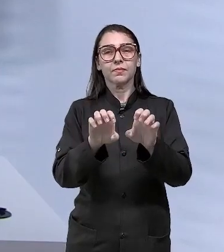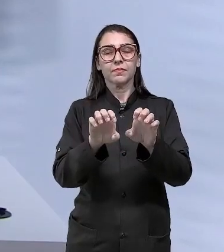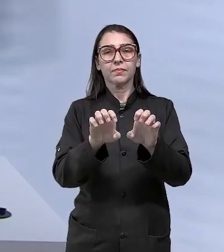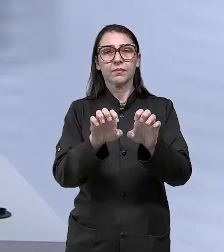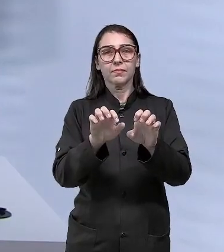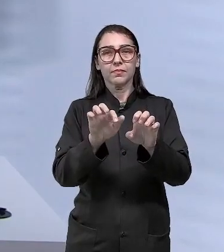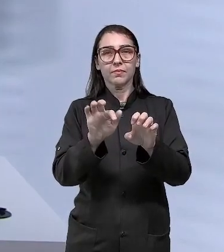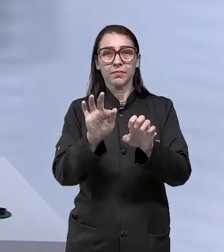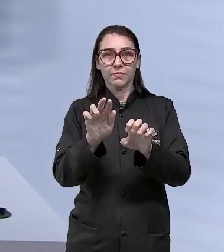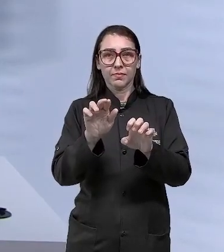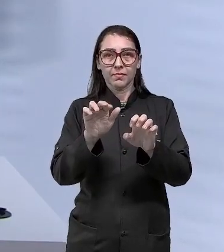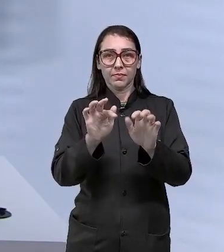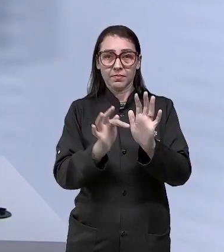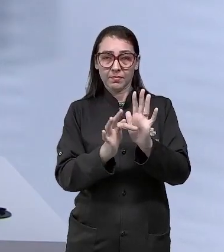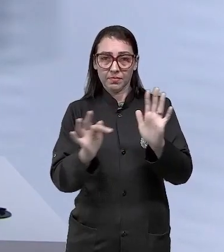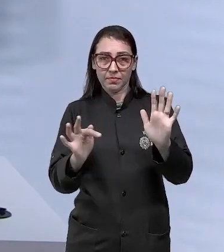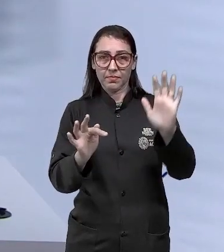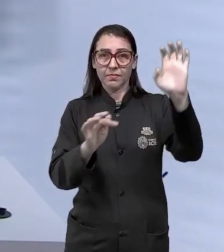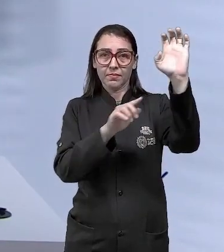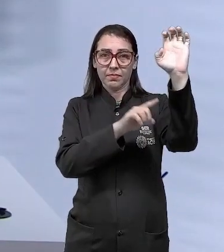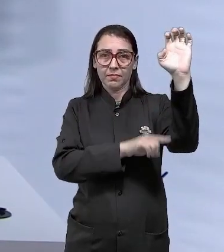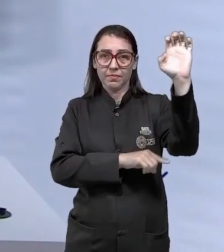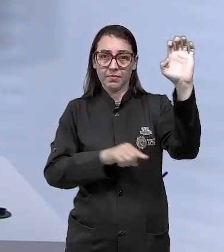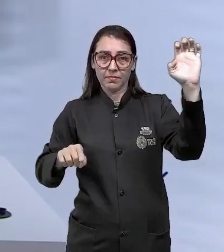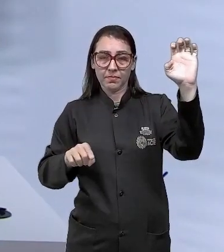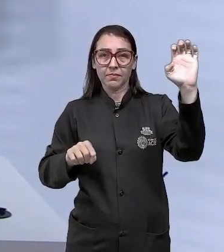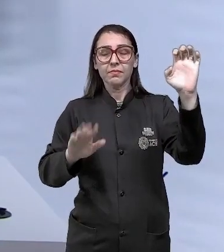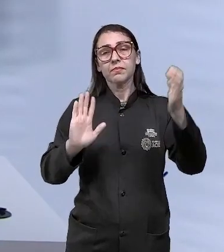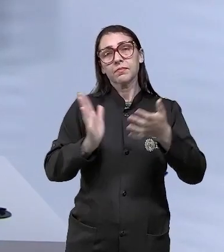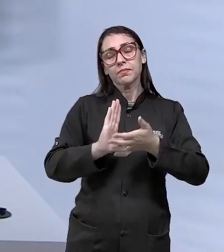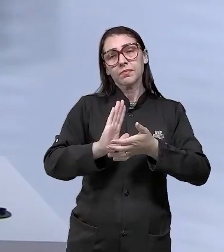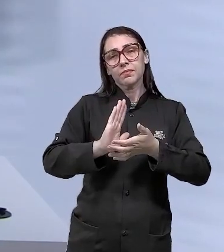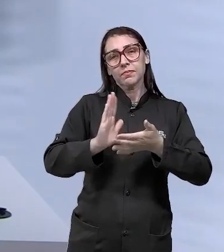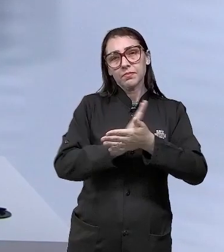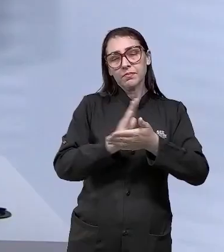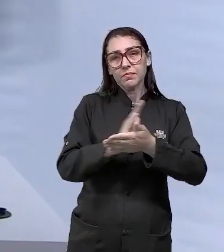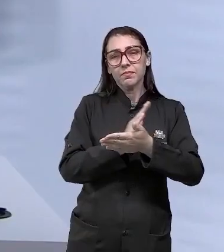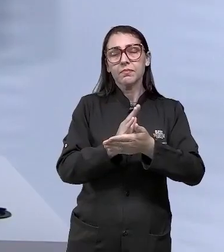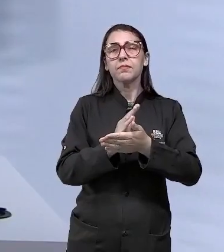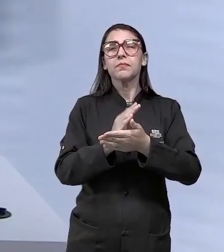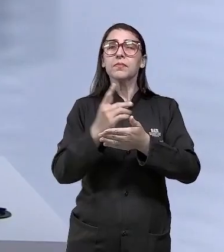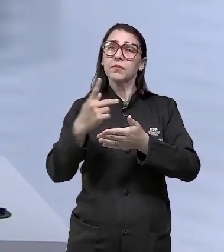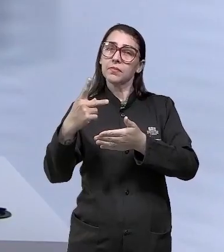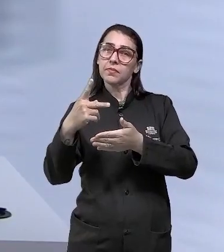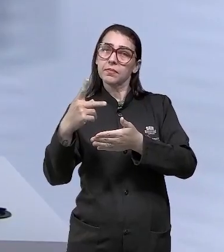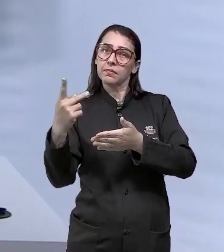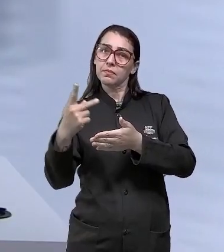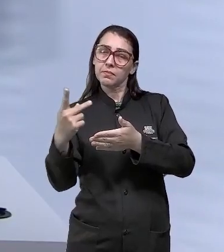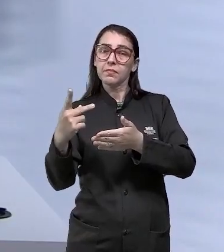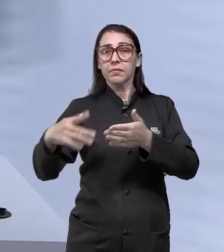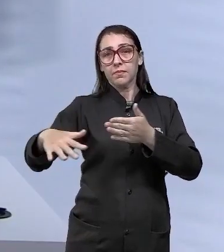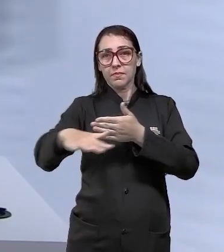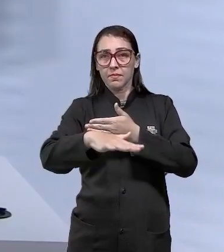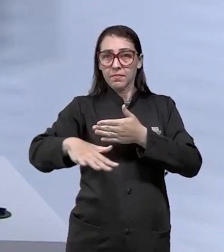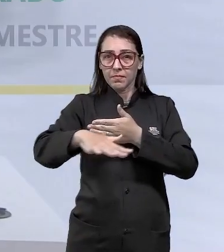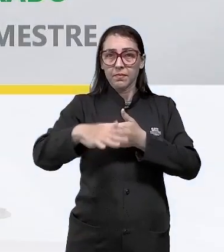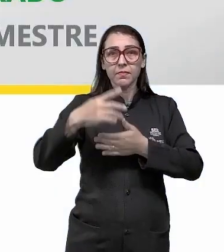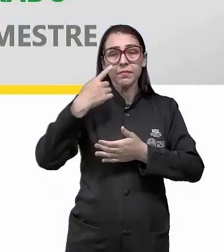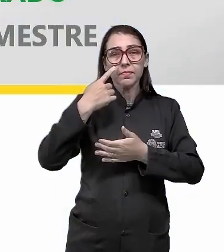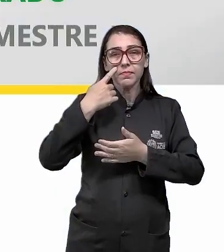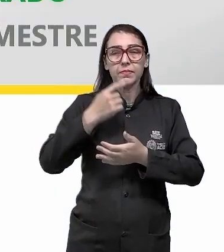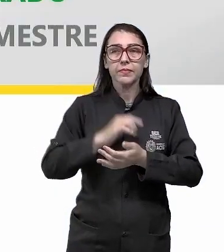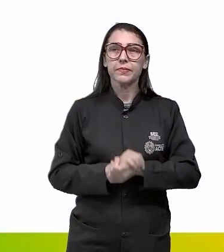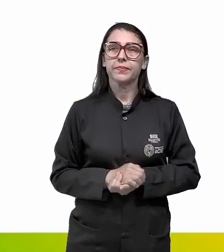modelam algumas questões da geometria, por exemplo, como o perímetro e a área. Vamos ver.